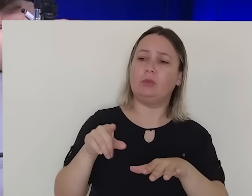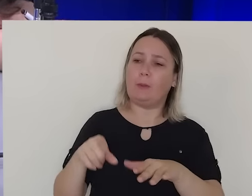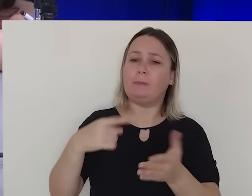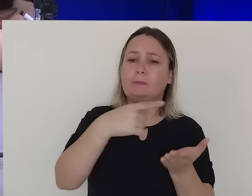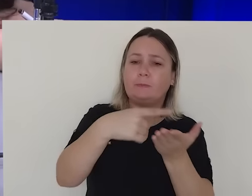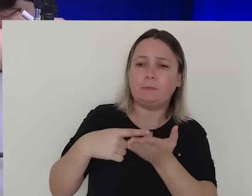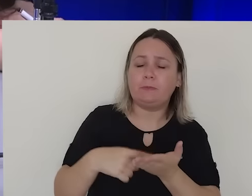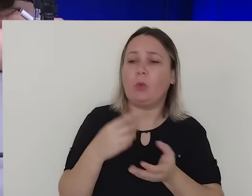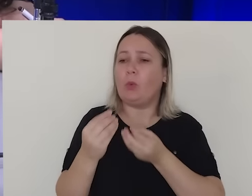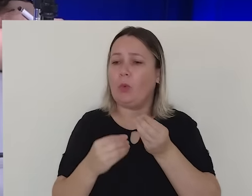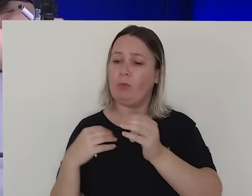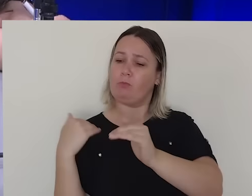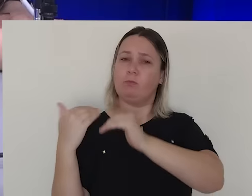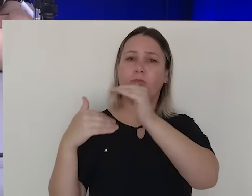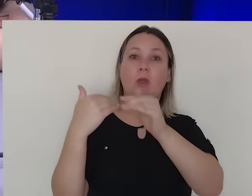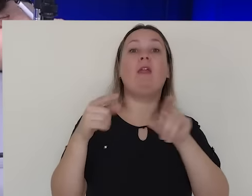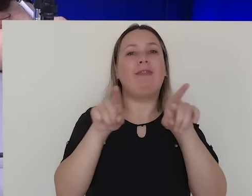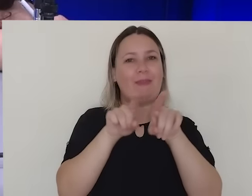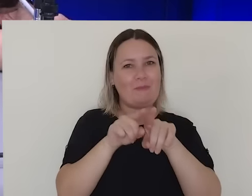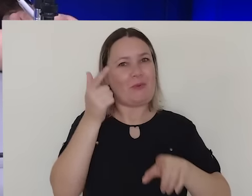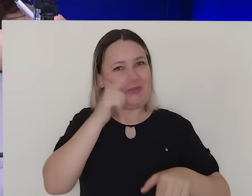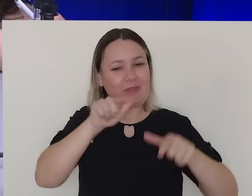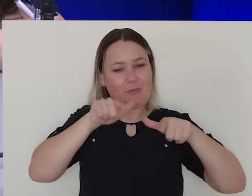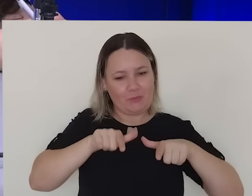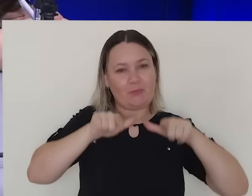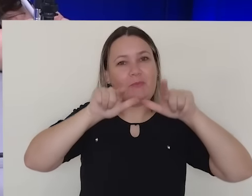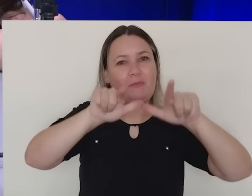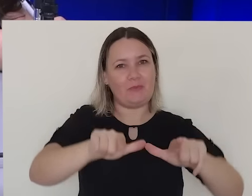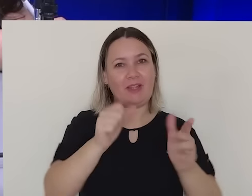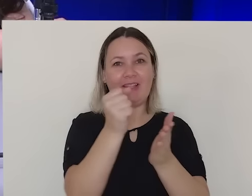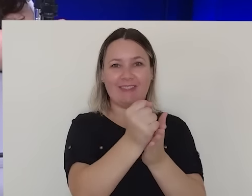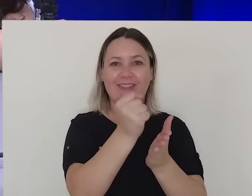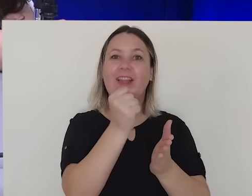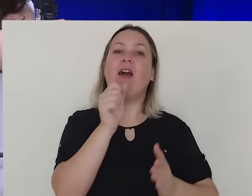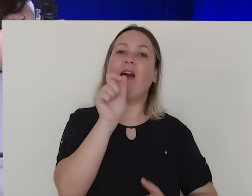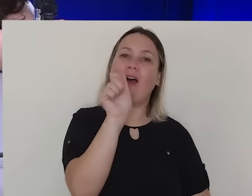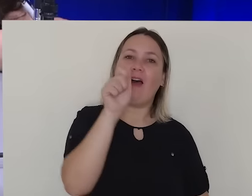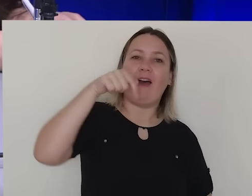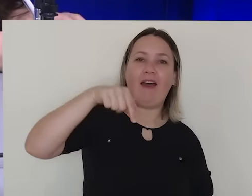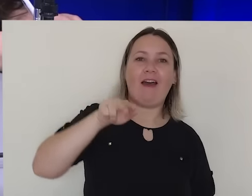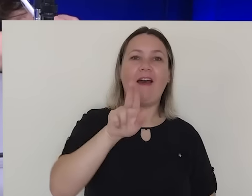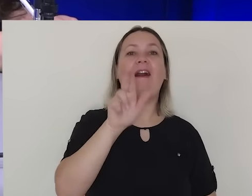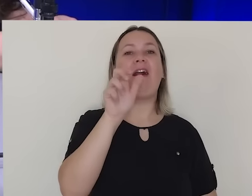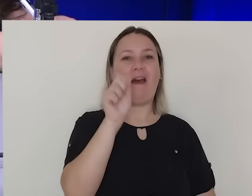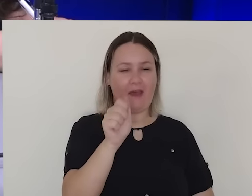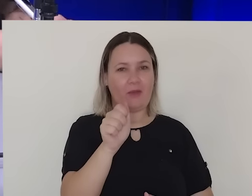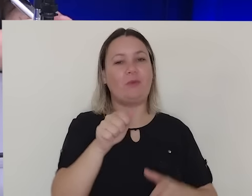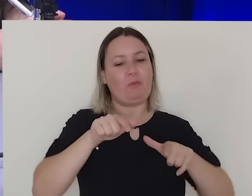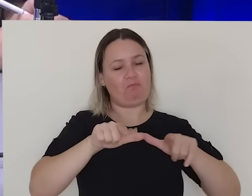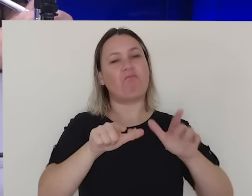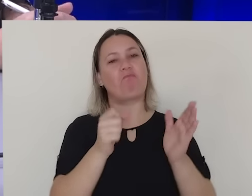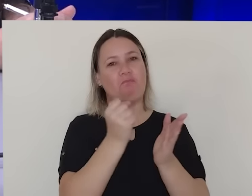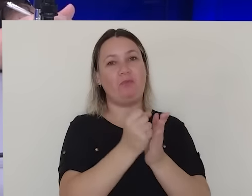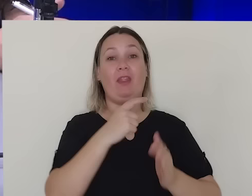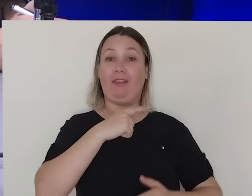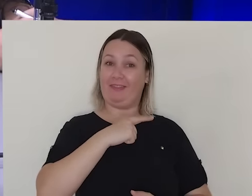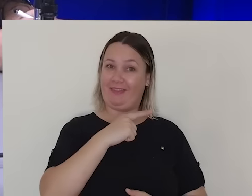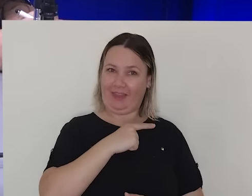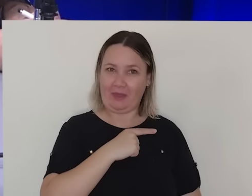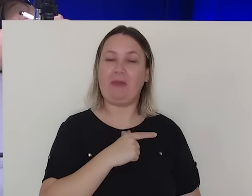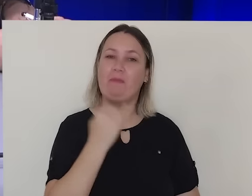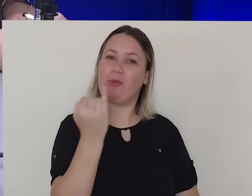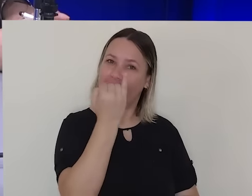áa então da mesma forma né que a Andressa contou hoje todos os nossos projetos têm certificação áa né Eh